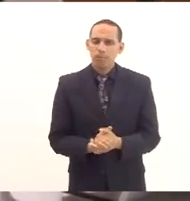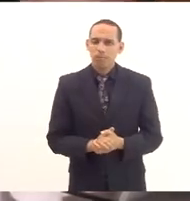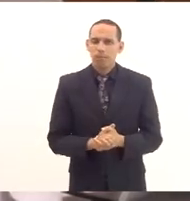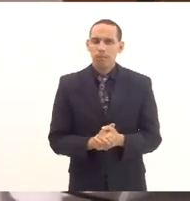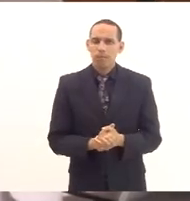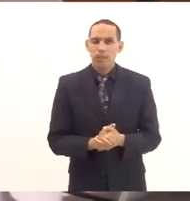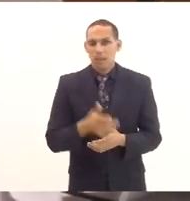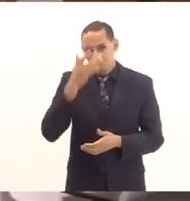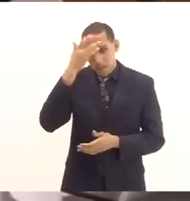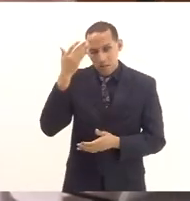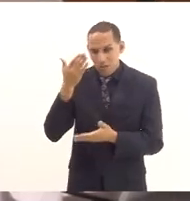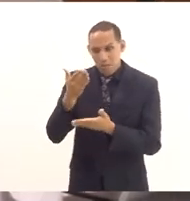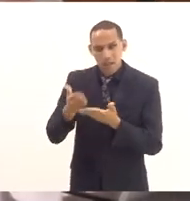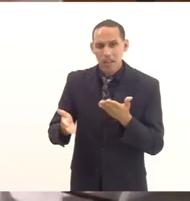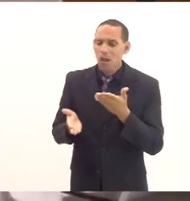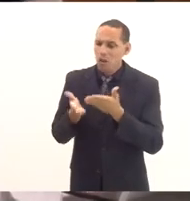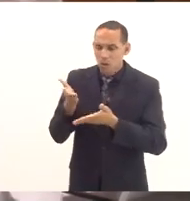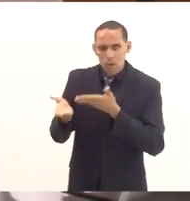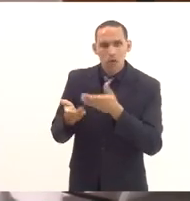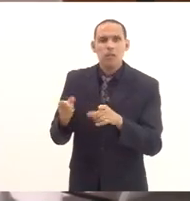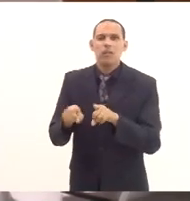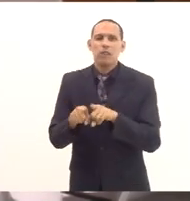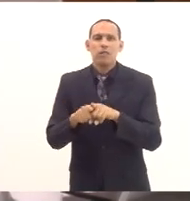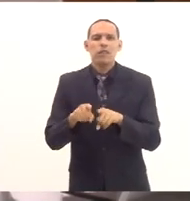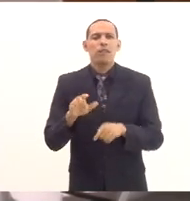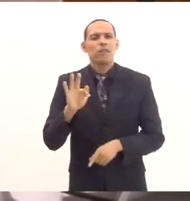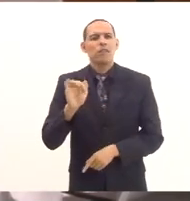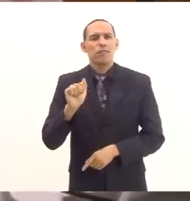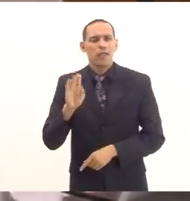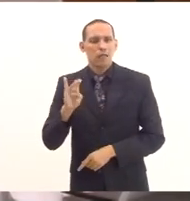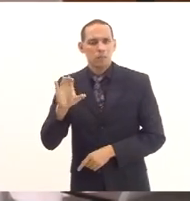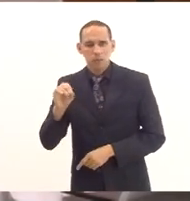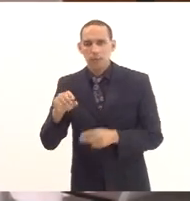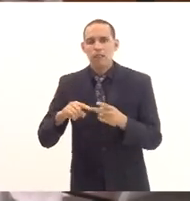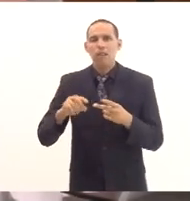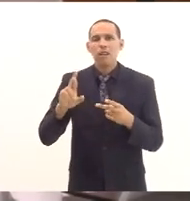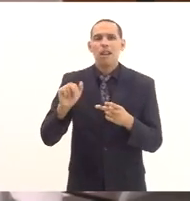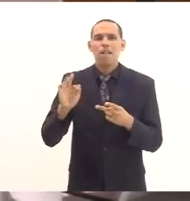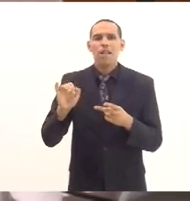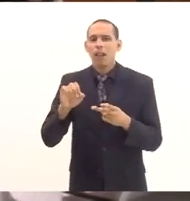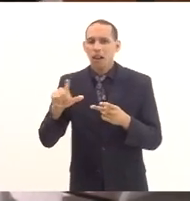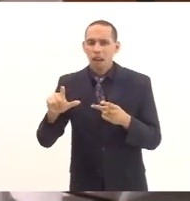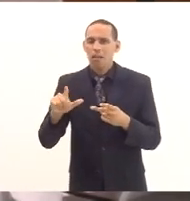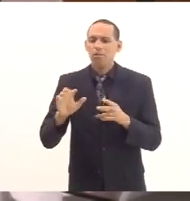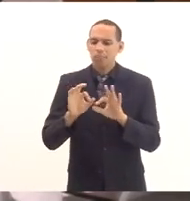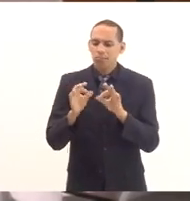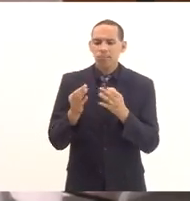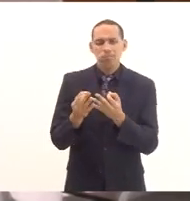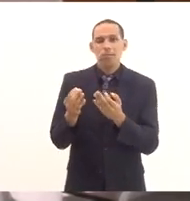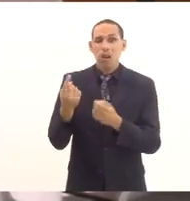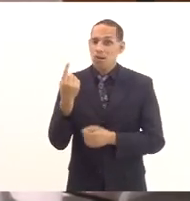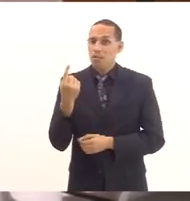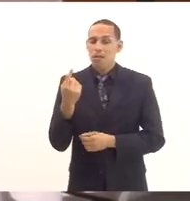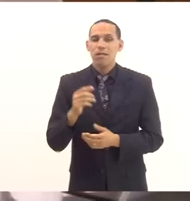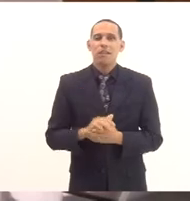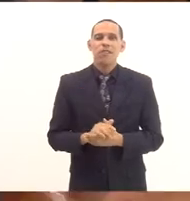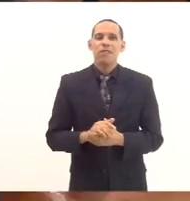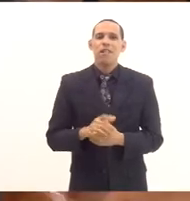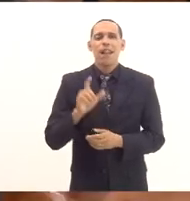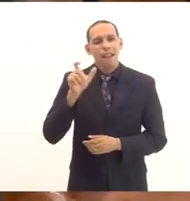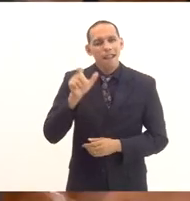que entendeu o Fábio um grande amigo você mencionou o Rafael irmão dele enfim sente ensinou essa família é um exemplo Se